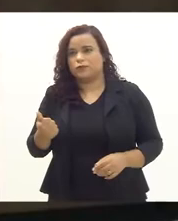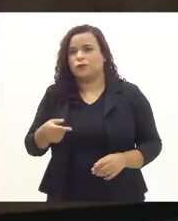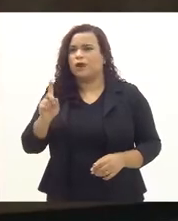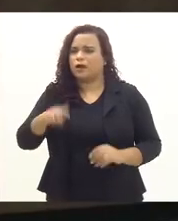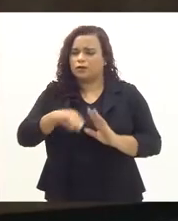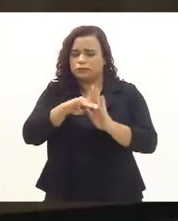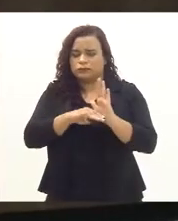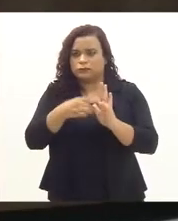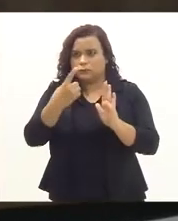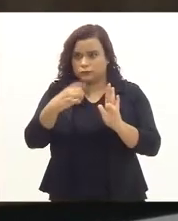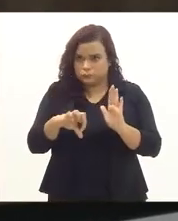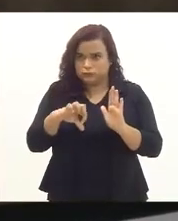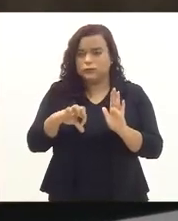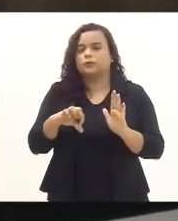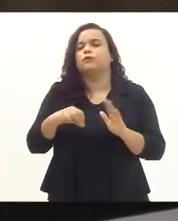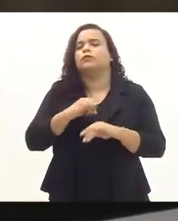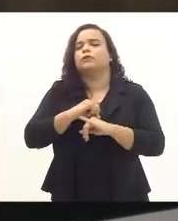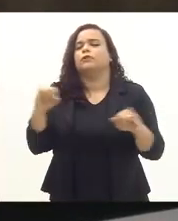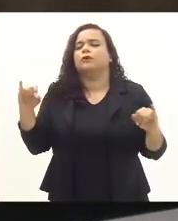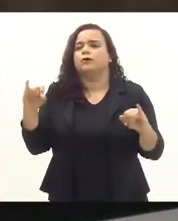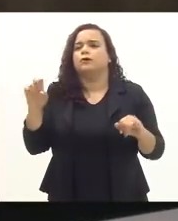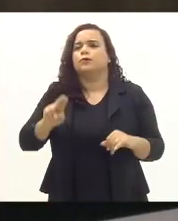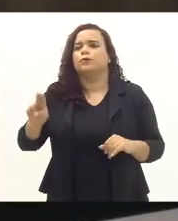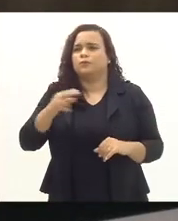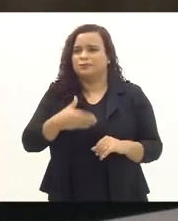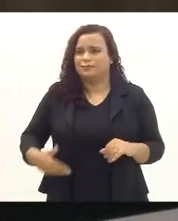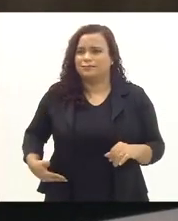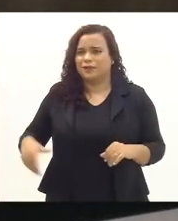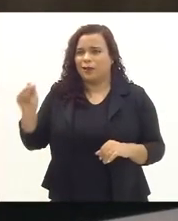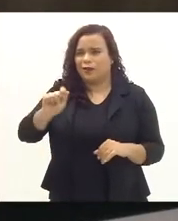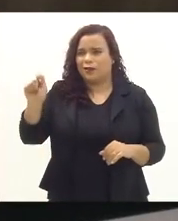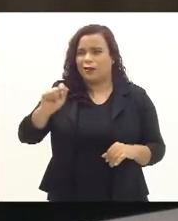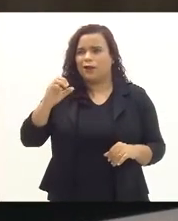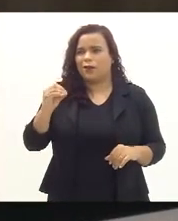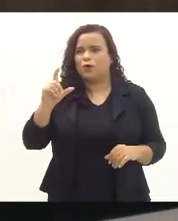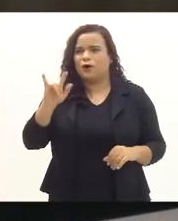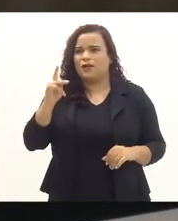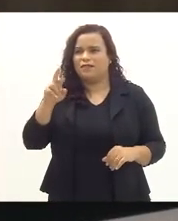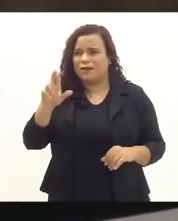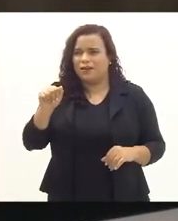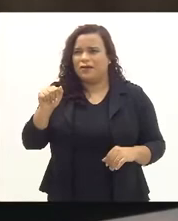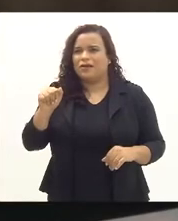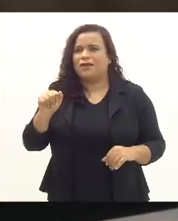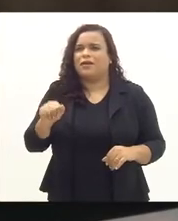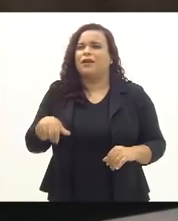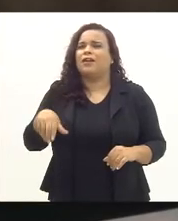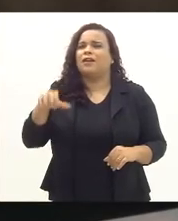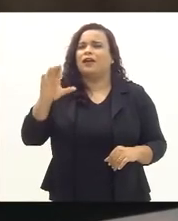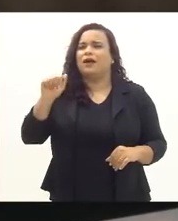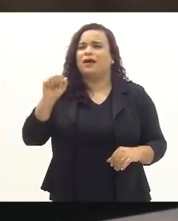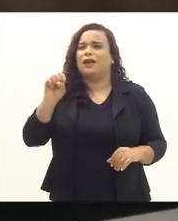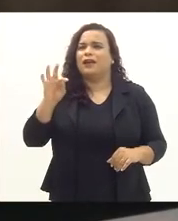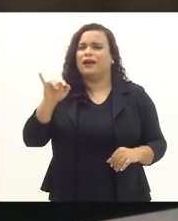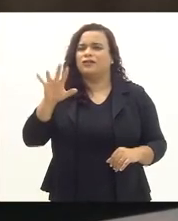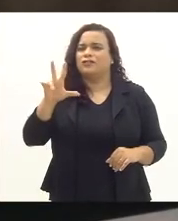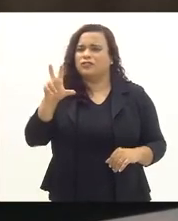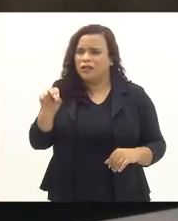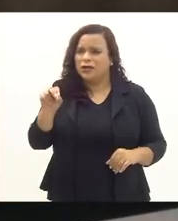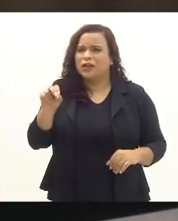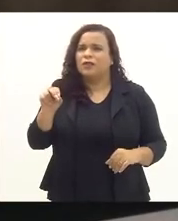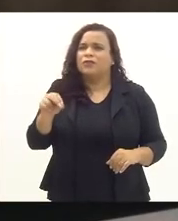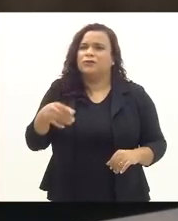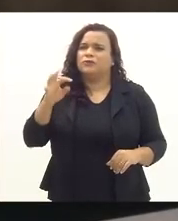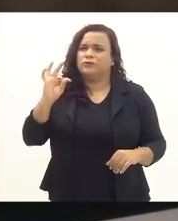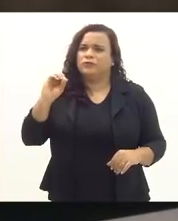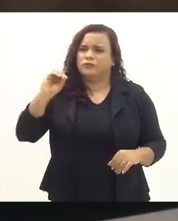pauta declara utilidade pública à associação Oliveira Castilho Top Team coisa bonita